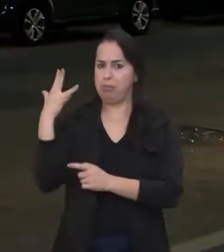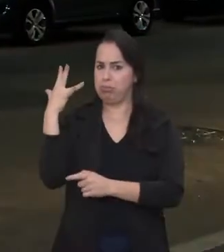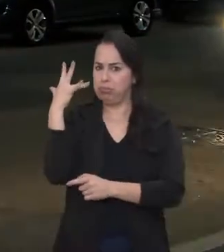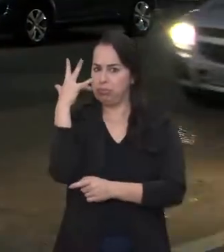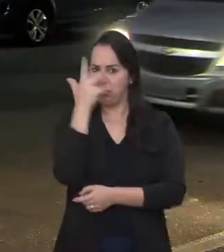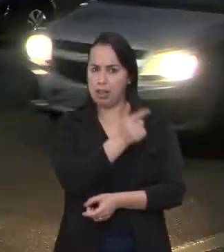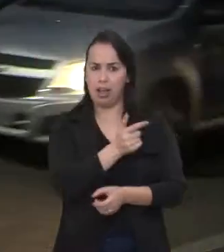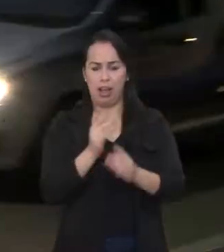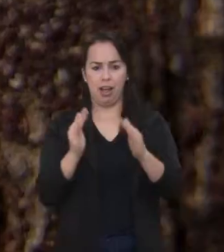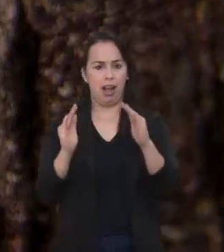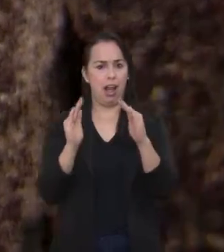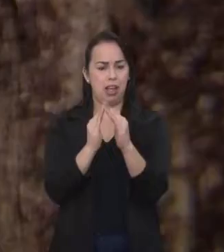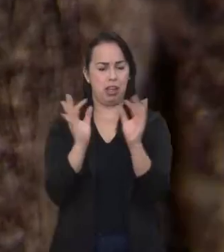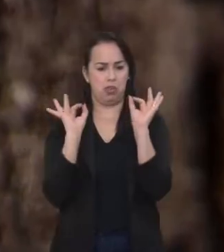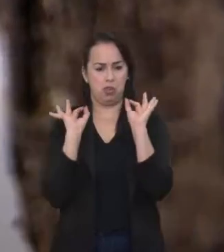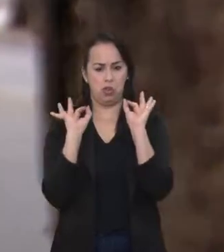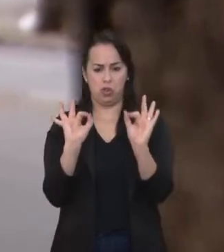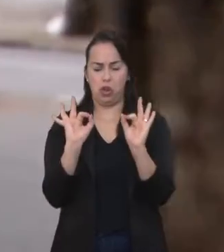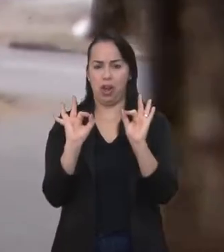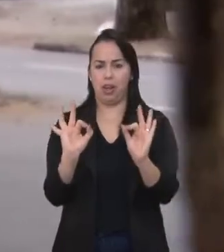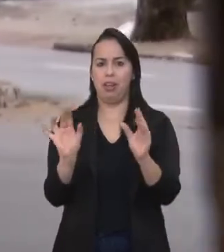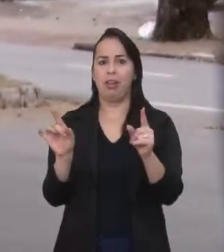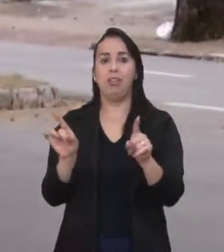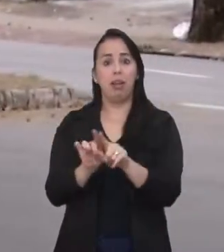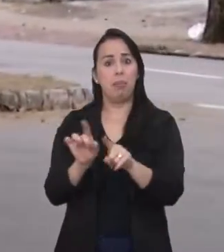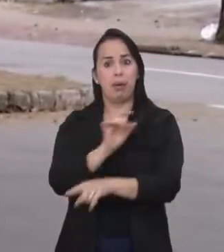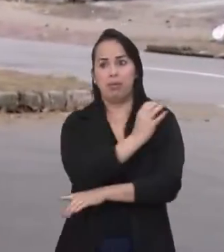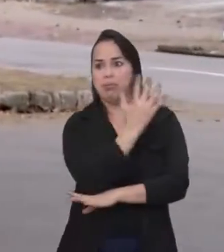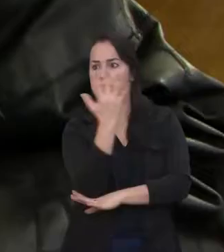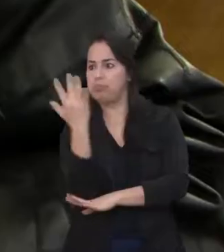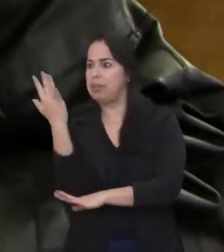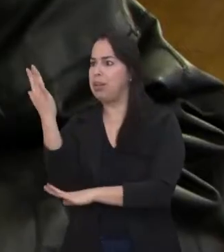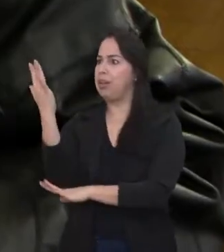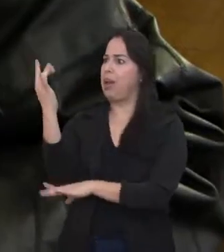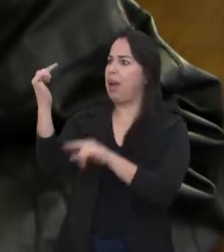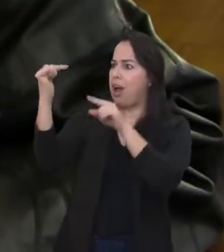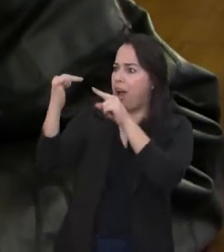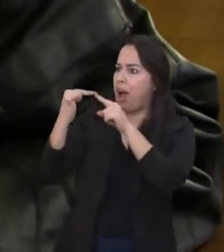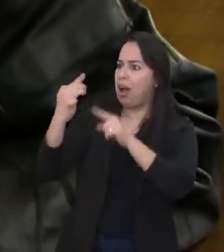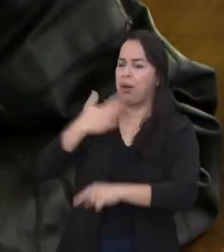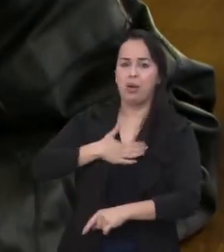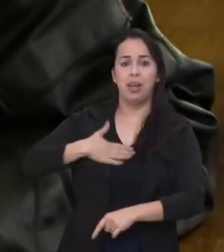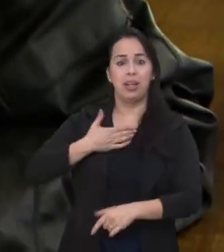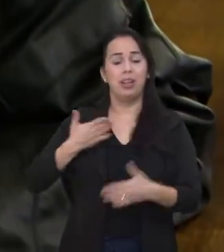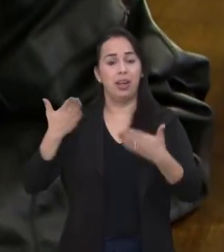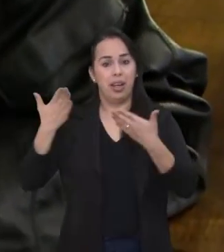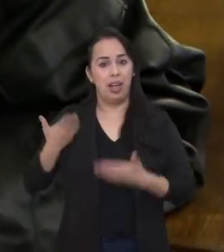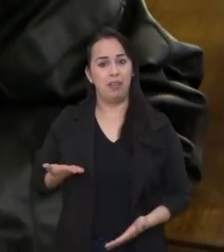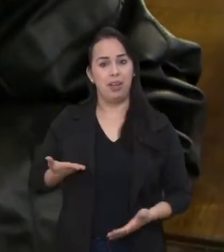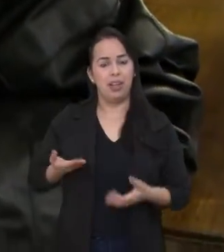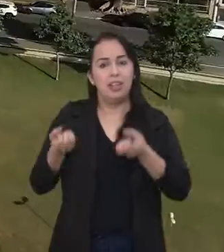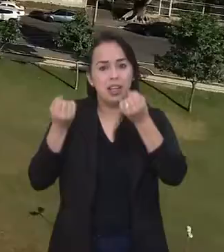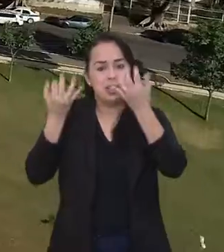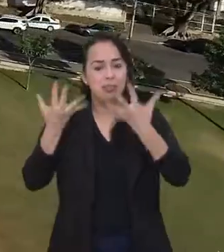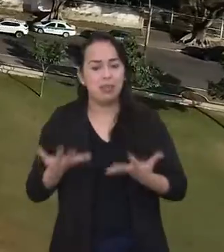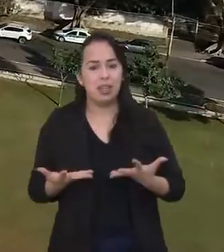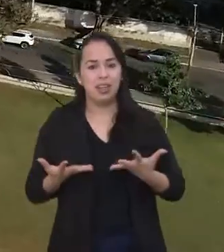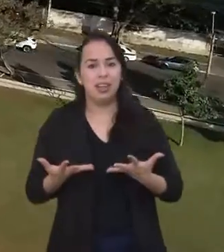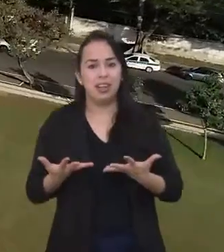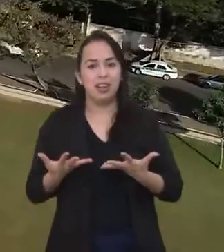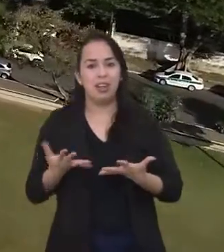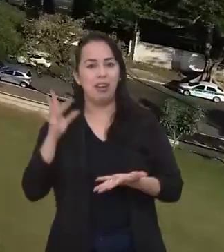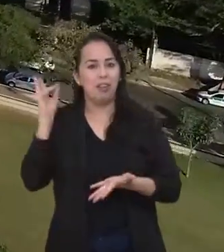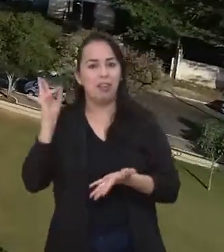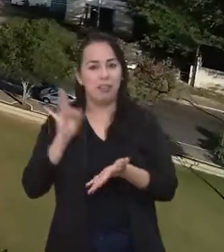de alta qualidade e o urbanismo em total harmonia. O Ciro, aos poucos, vai nos desvendar a